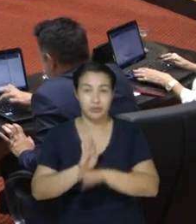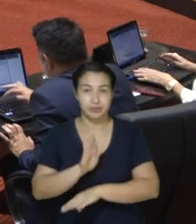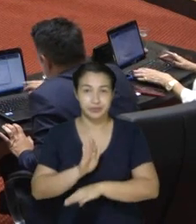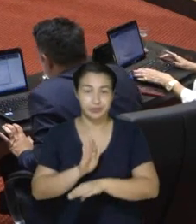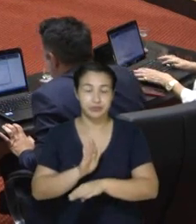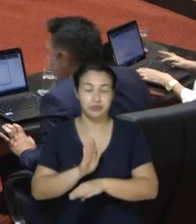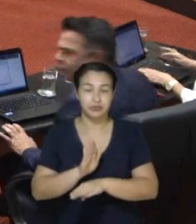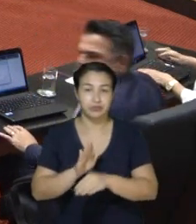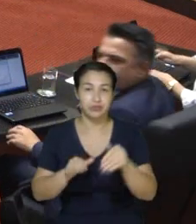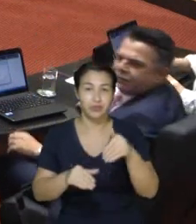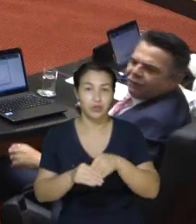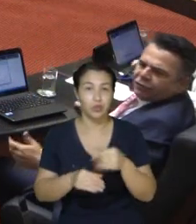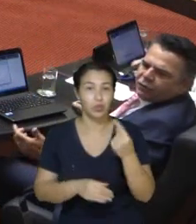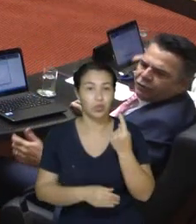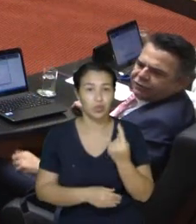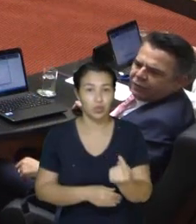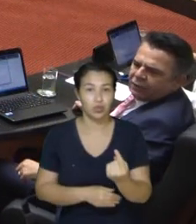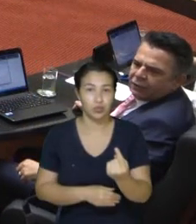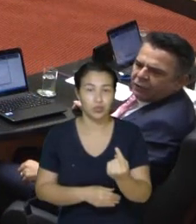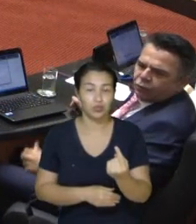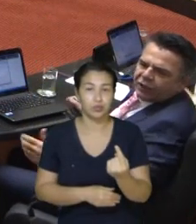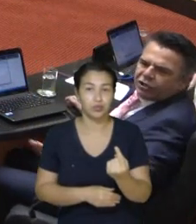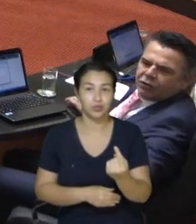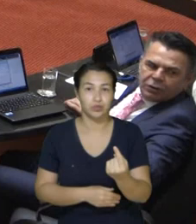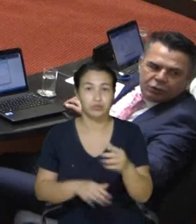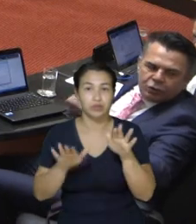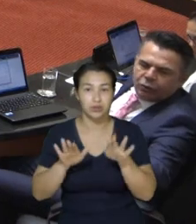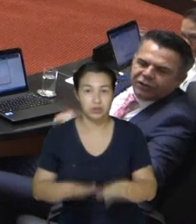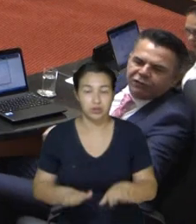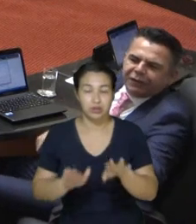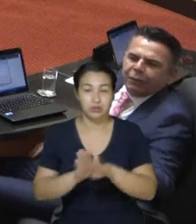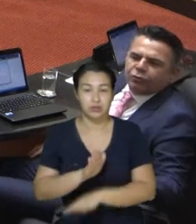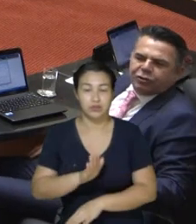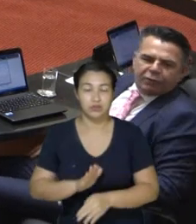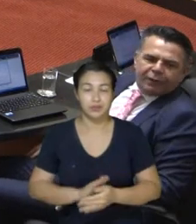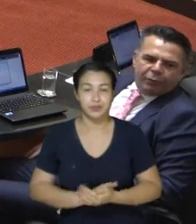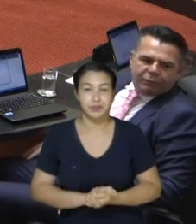o veto e voto 1 mantém o veto.